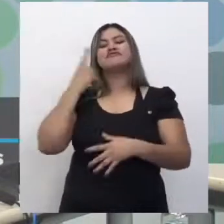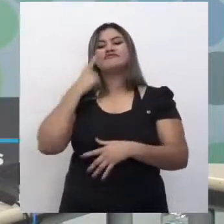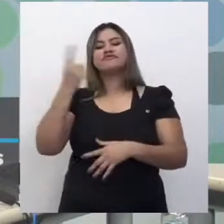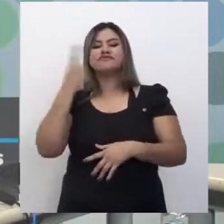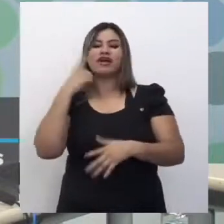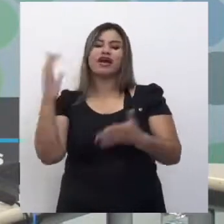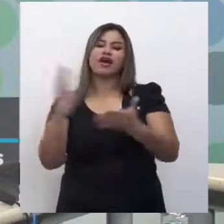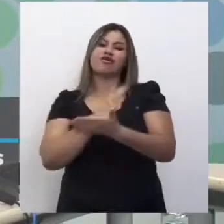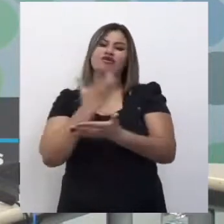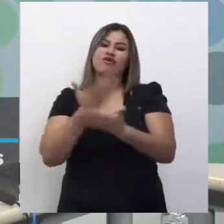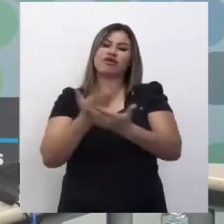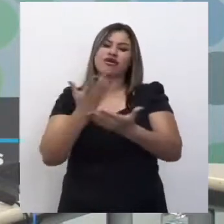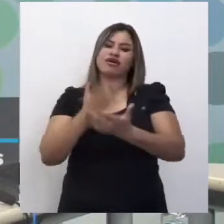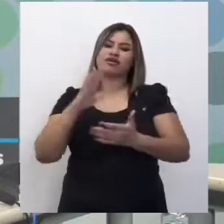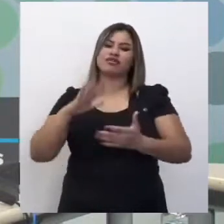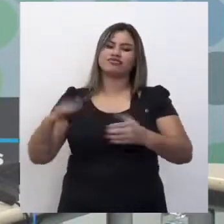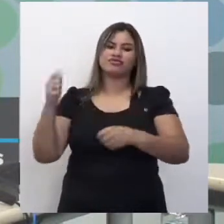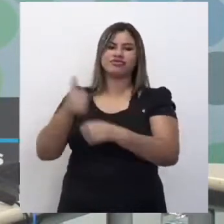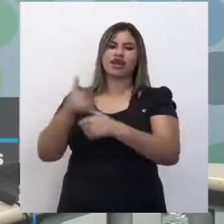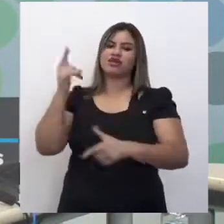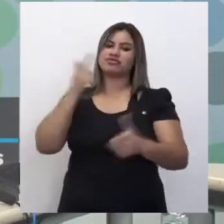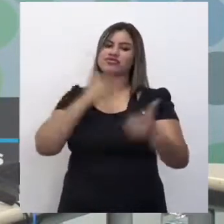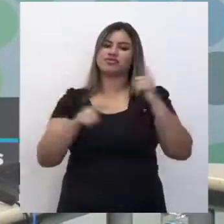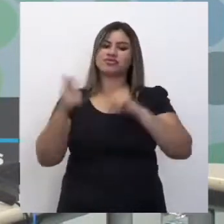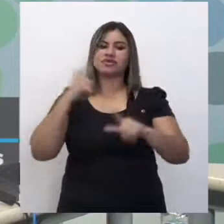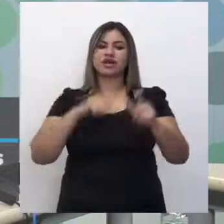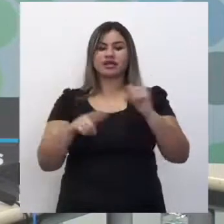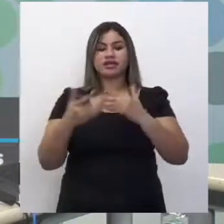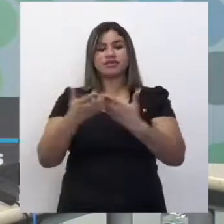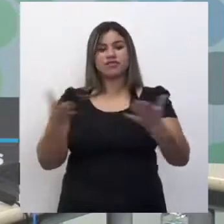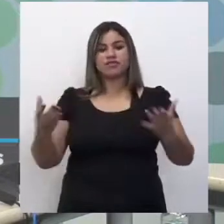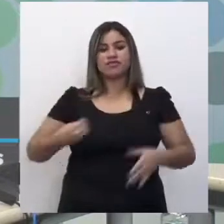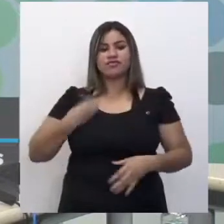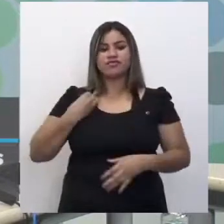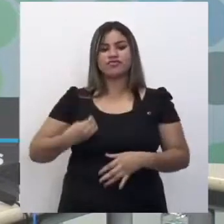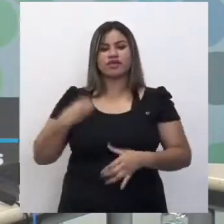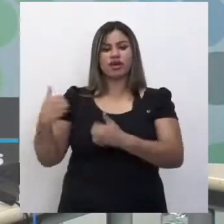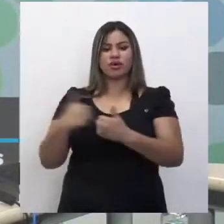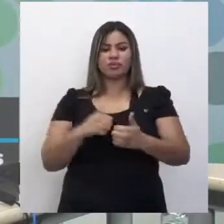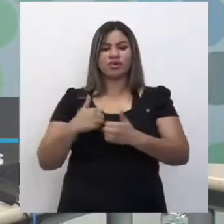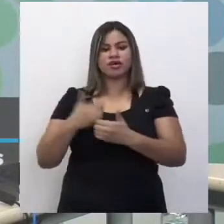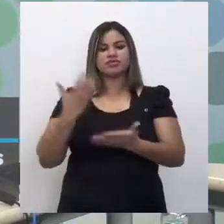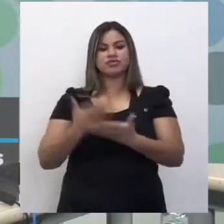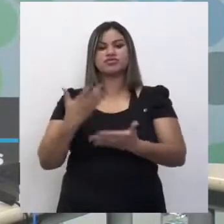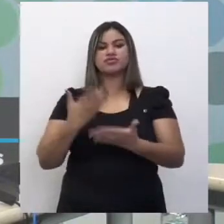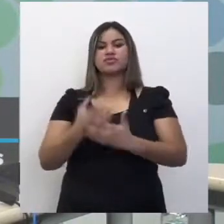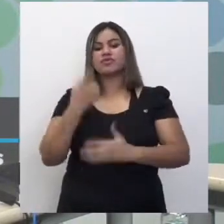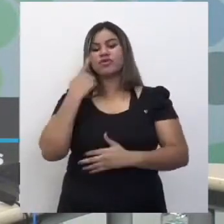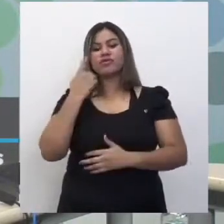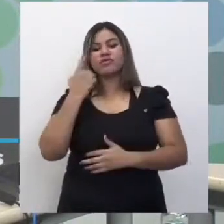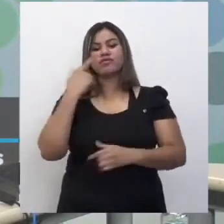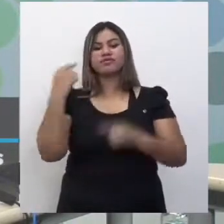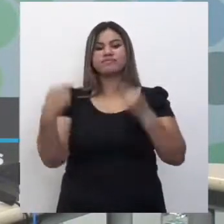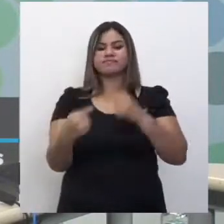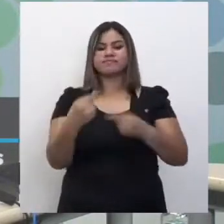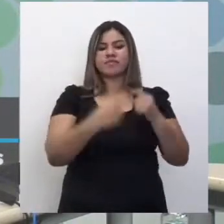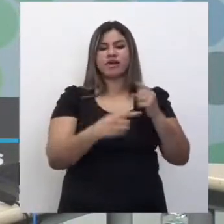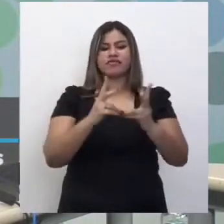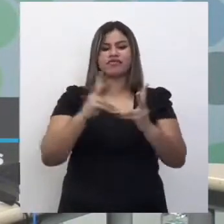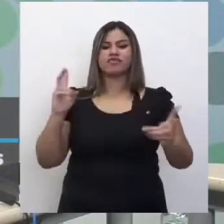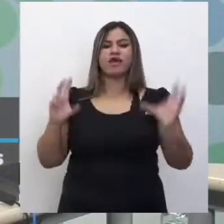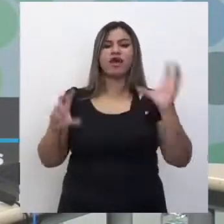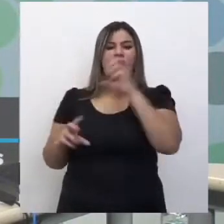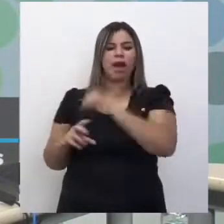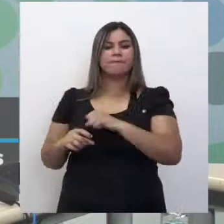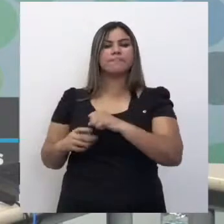ainda alunos aí nos chatinhos por aí. Então, quem estiver aí acompanhando essa aula, vamos fazer esse debate virtual